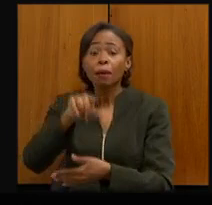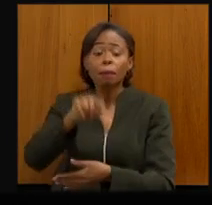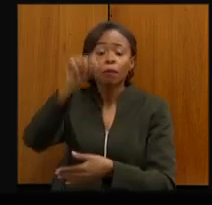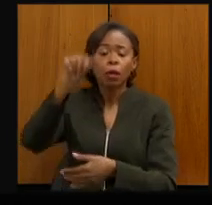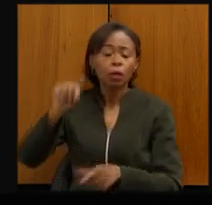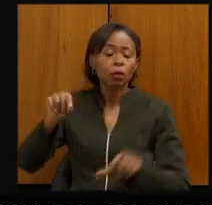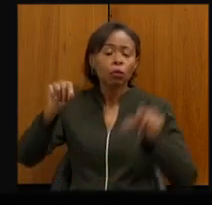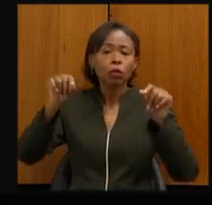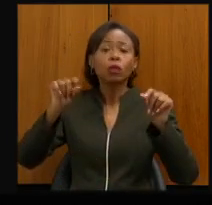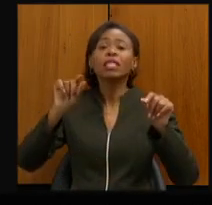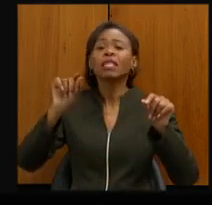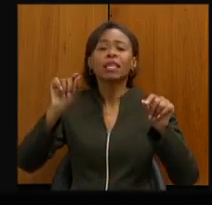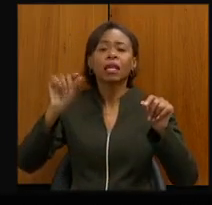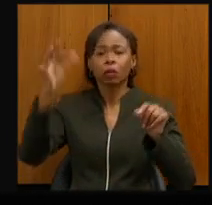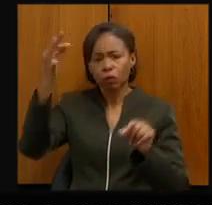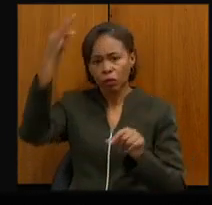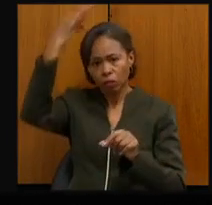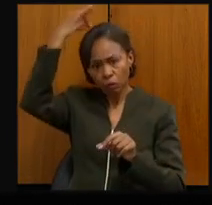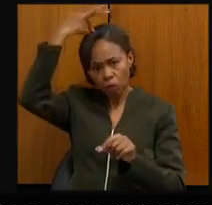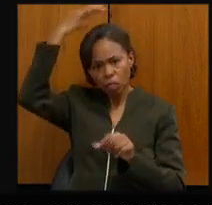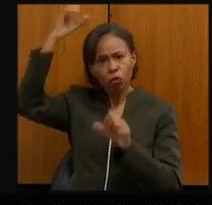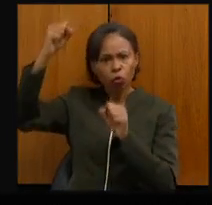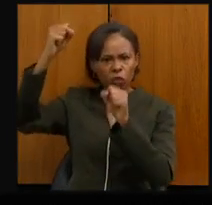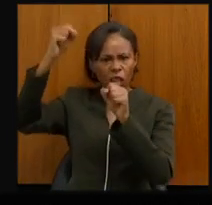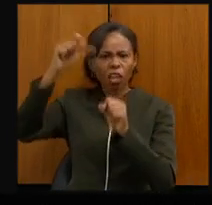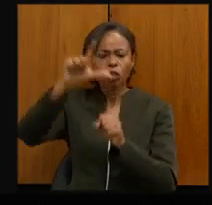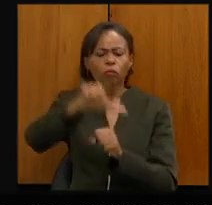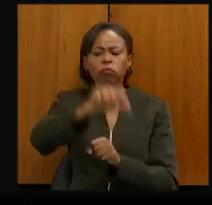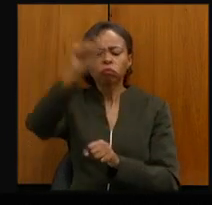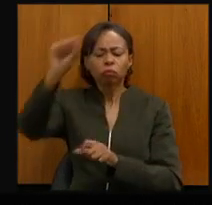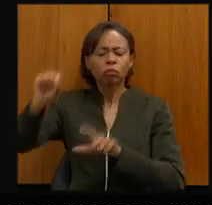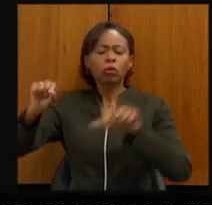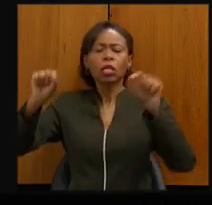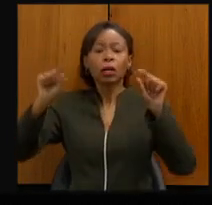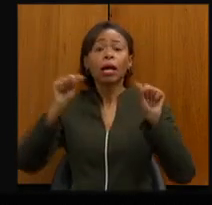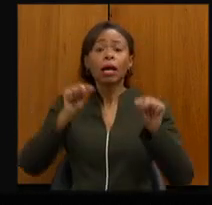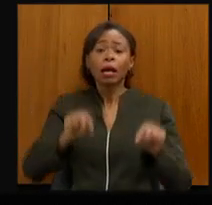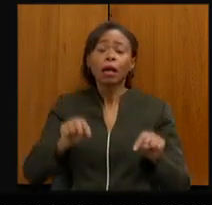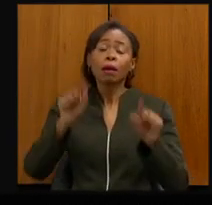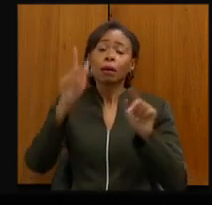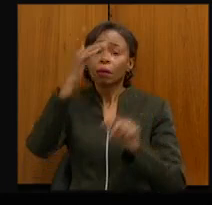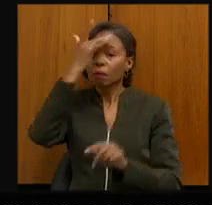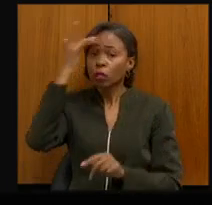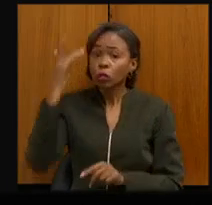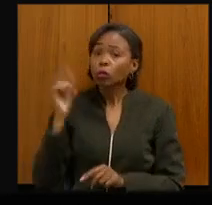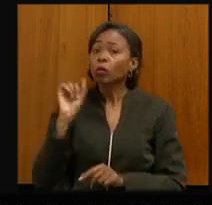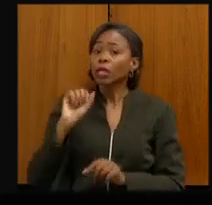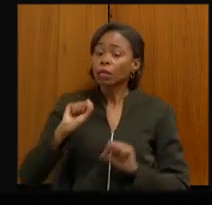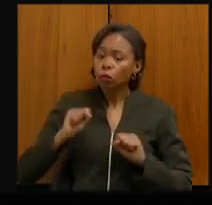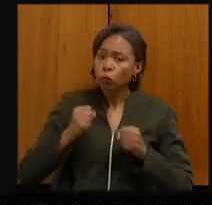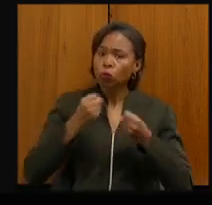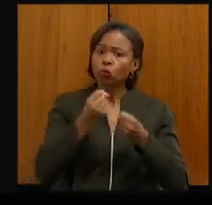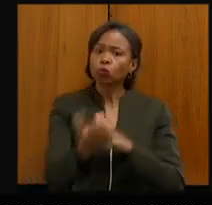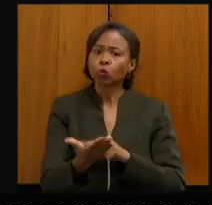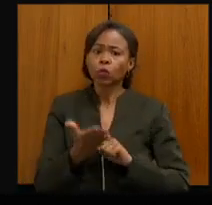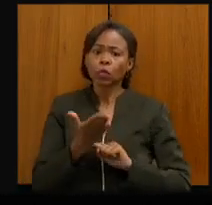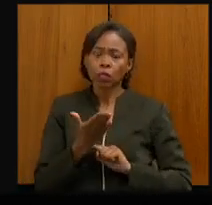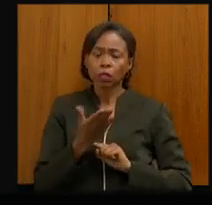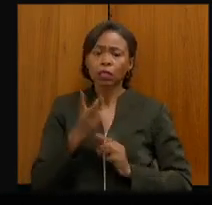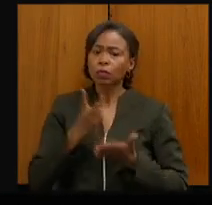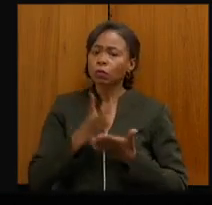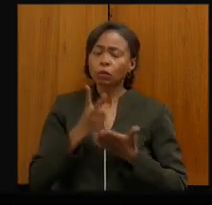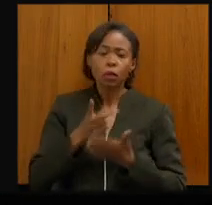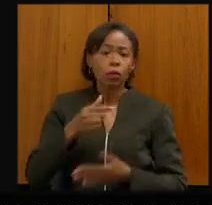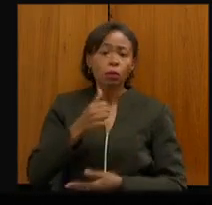pelo Grande Espírito estão aí para nos defender que estão aí a cada dia se está criticando